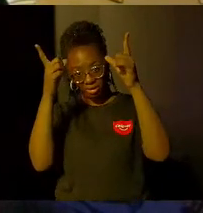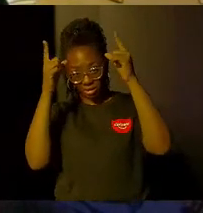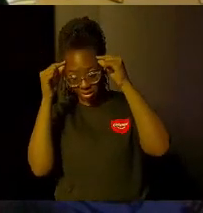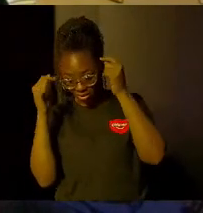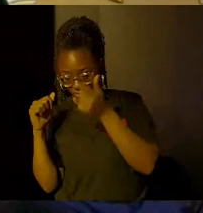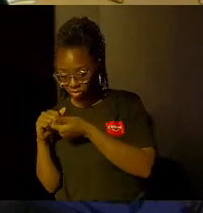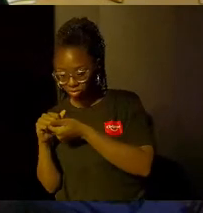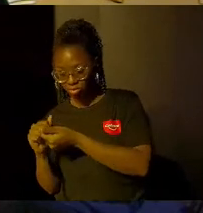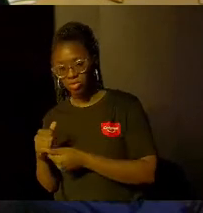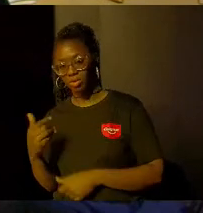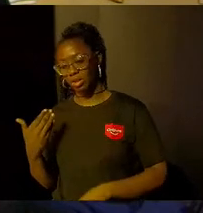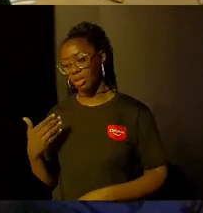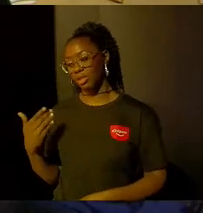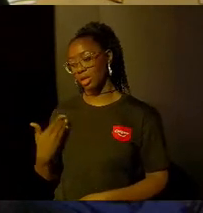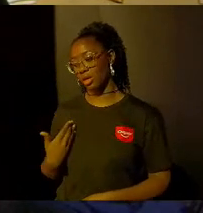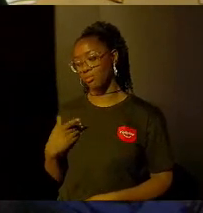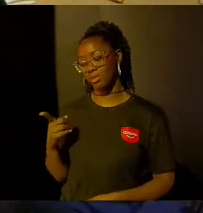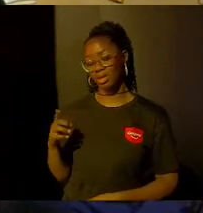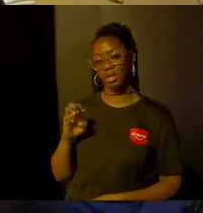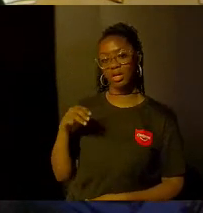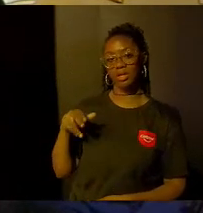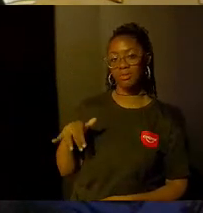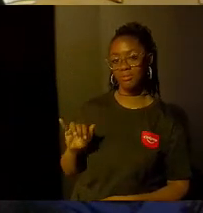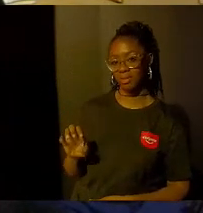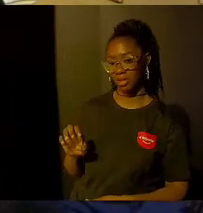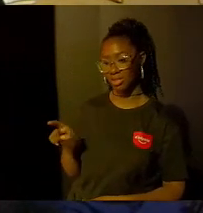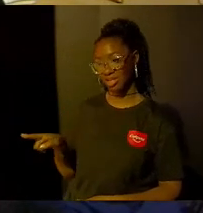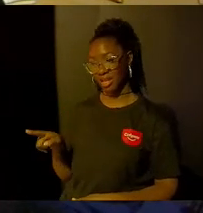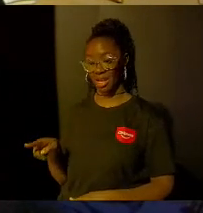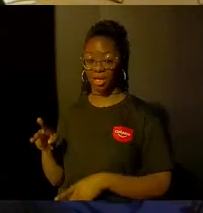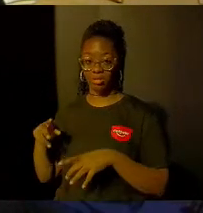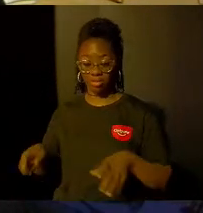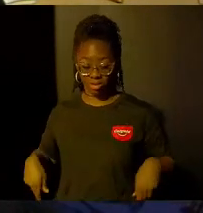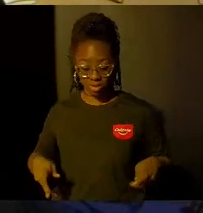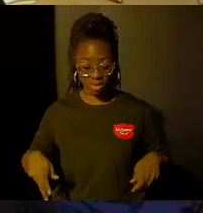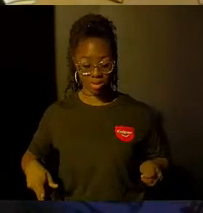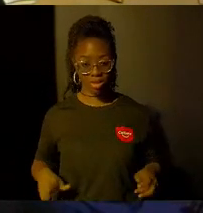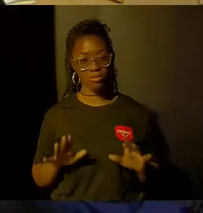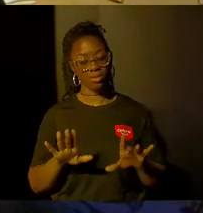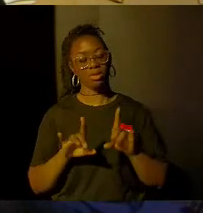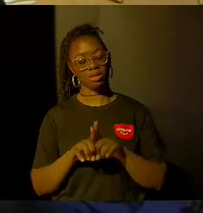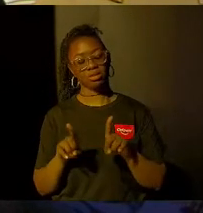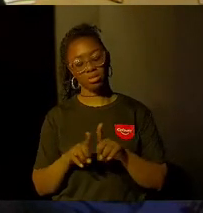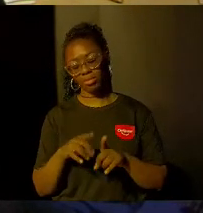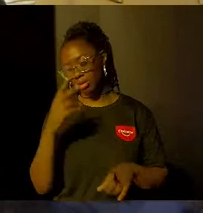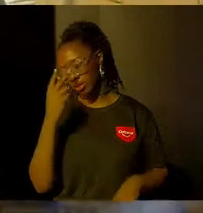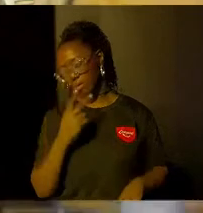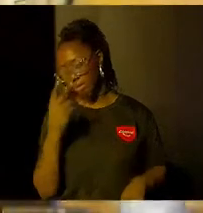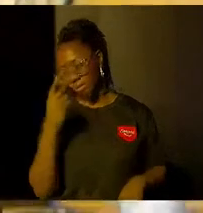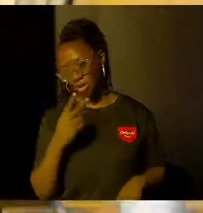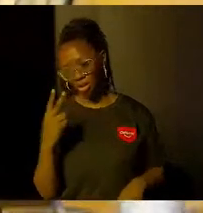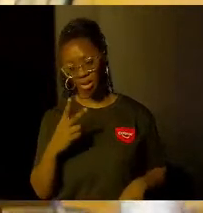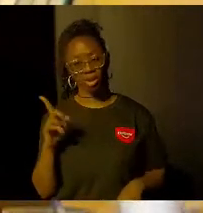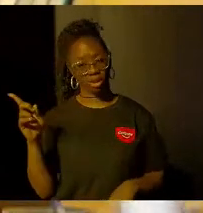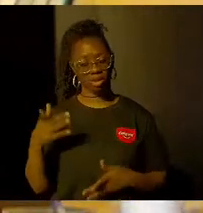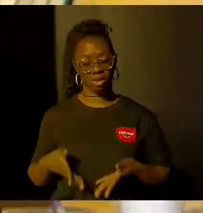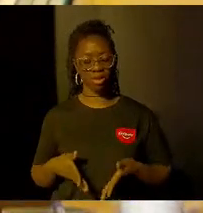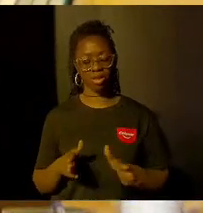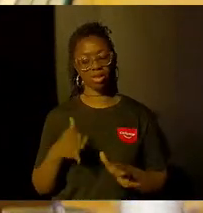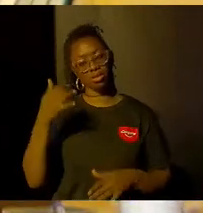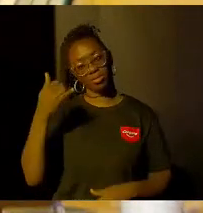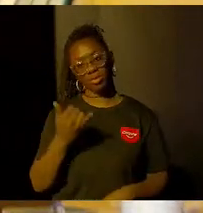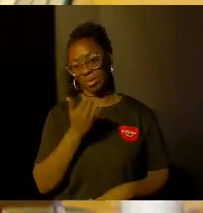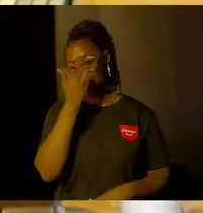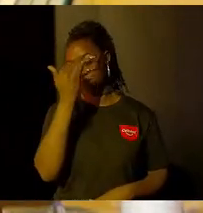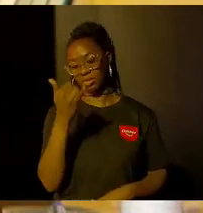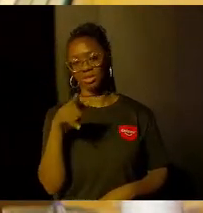M cadeirante que sofria de cegueira e paralisia desde o nascimento provocadas por um acidente